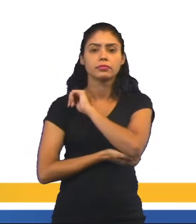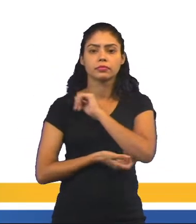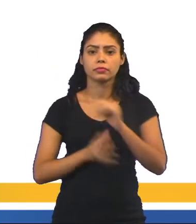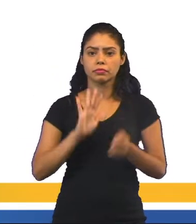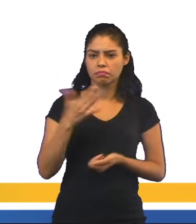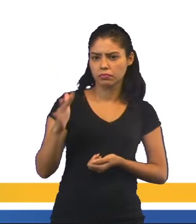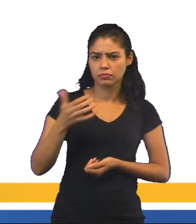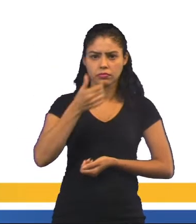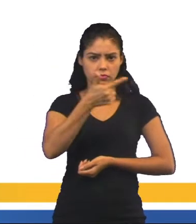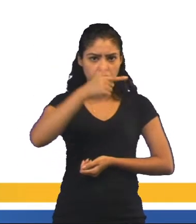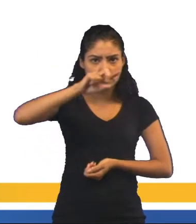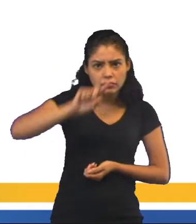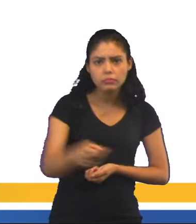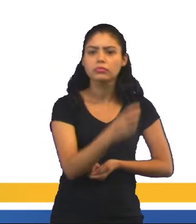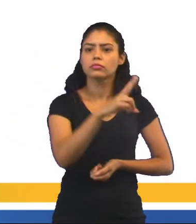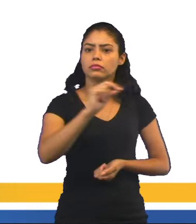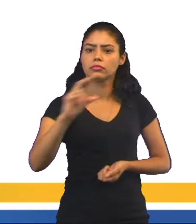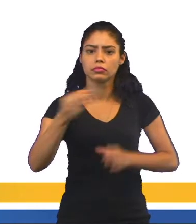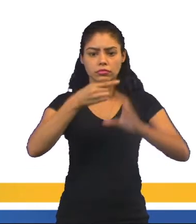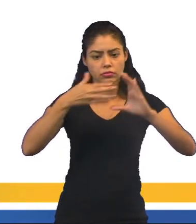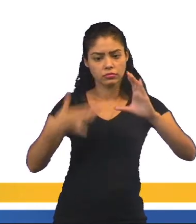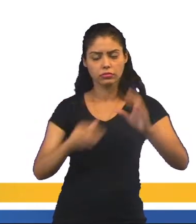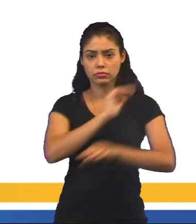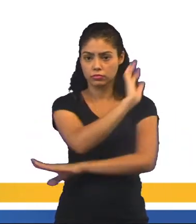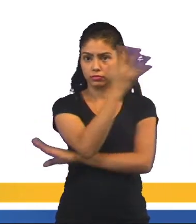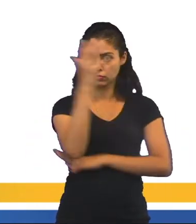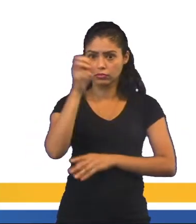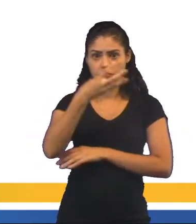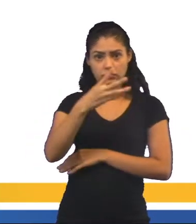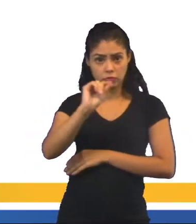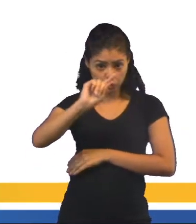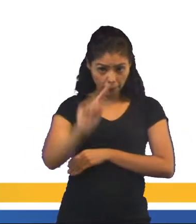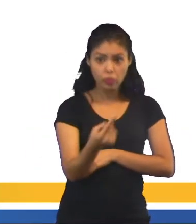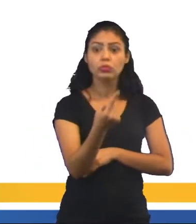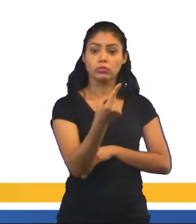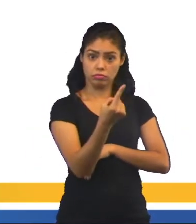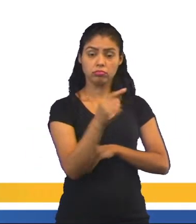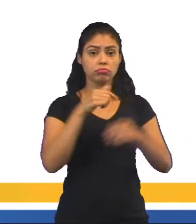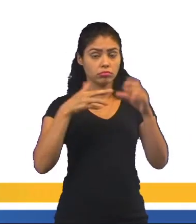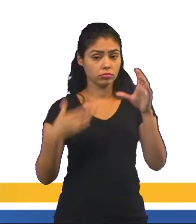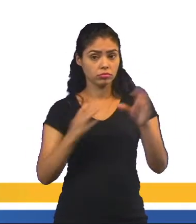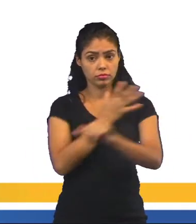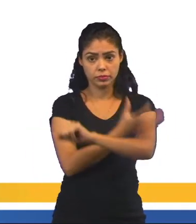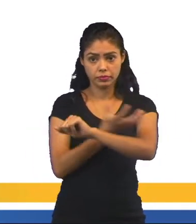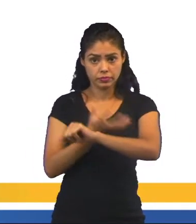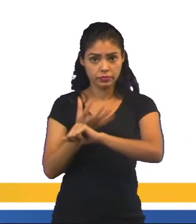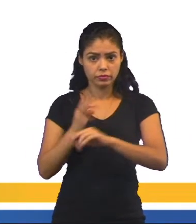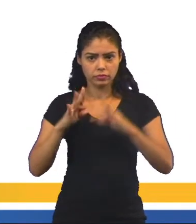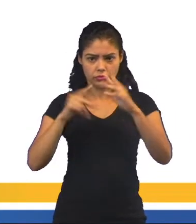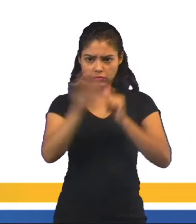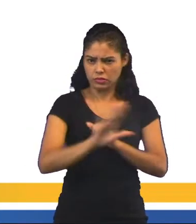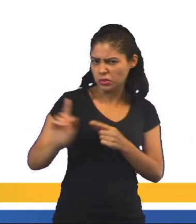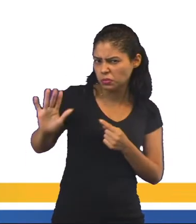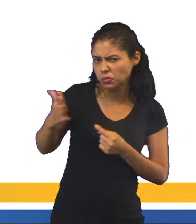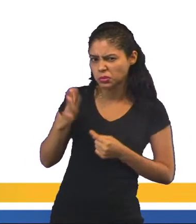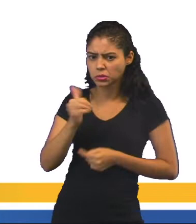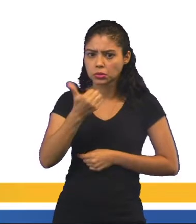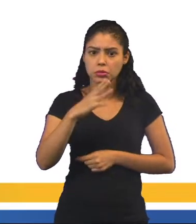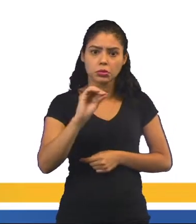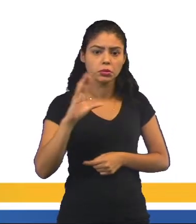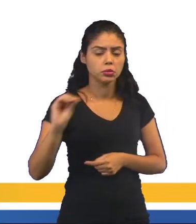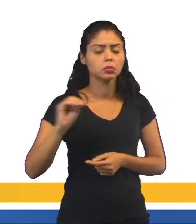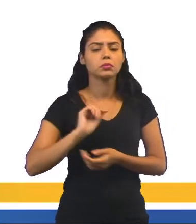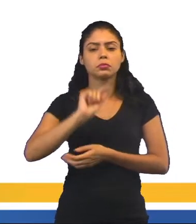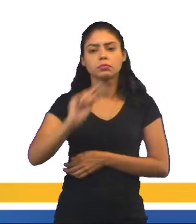abriga cerca de 2.500 espécies de árvores e 30 mil espécies de planta, de um total aproximado de 100